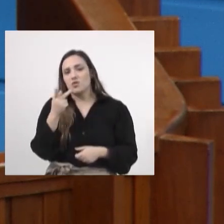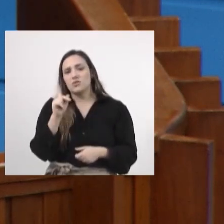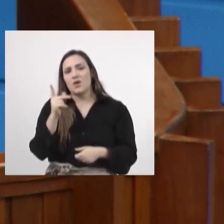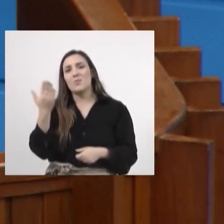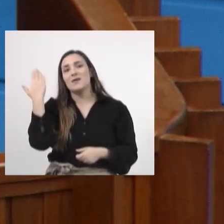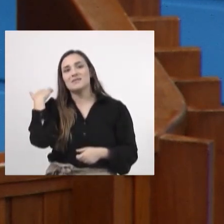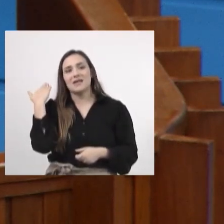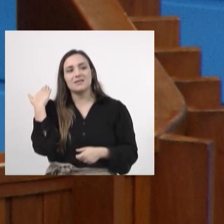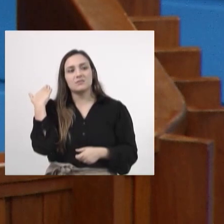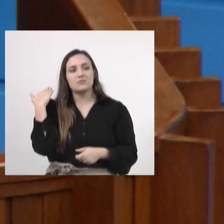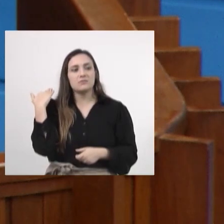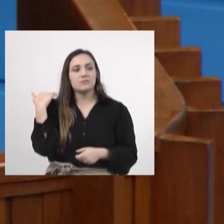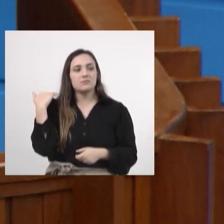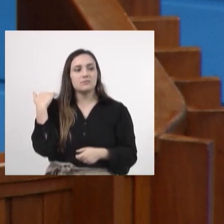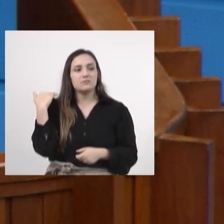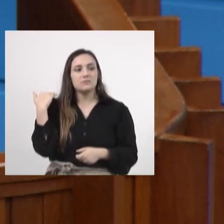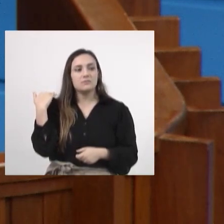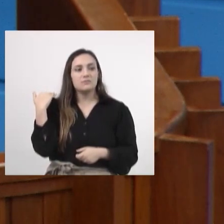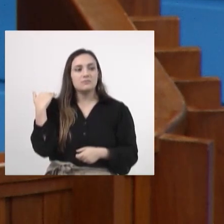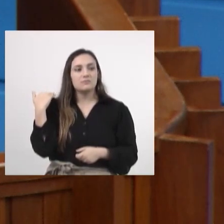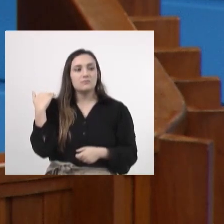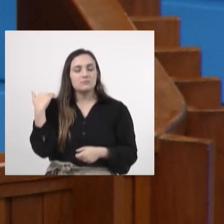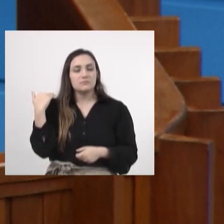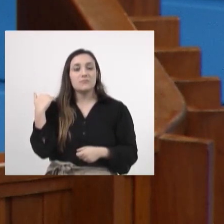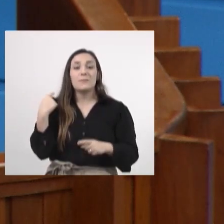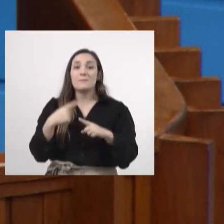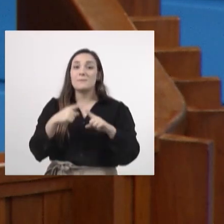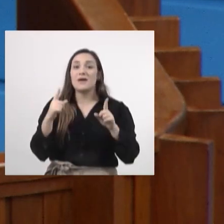na Constituição está a terra que os índios ocupam.